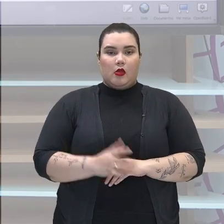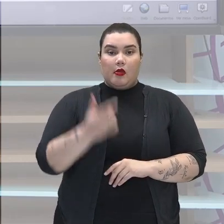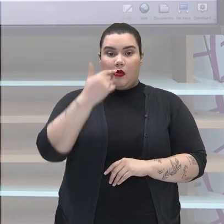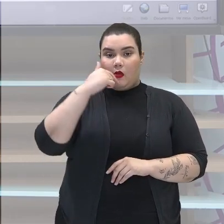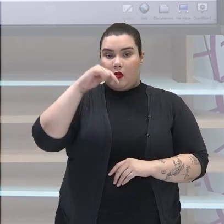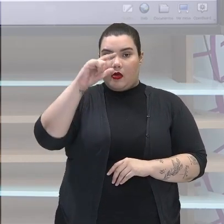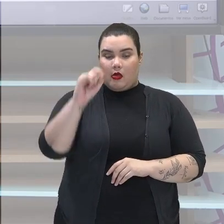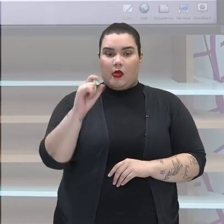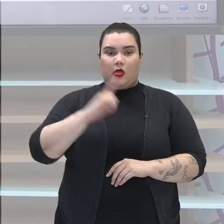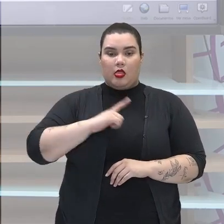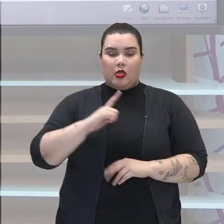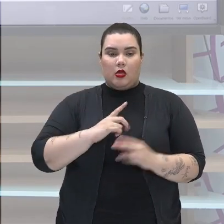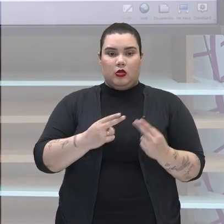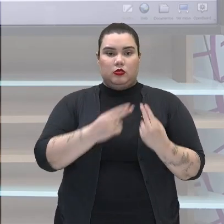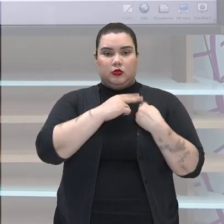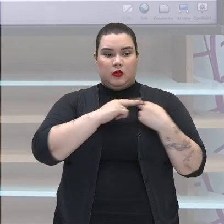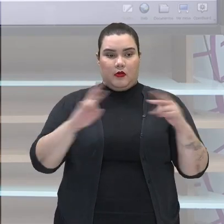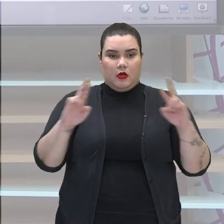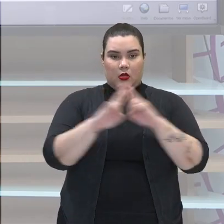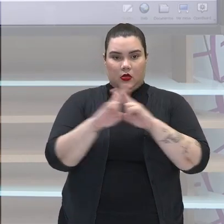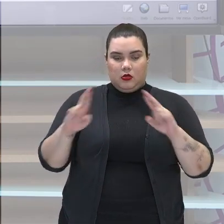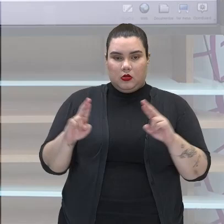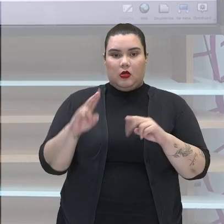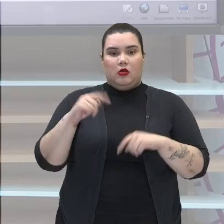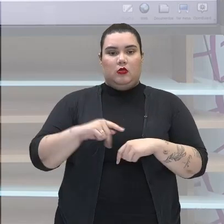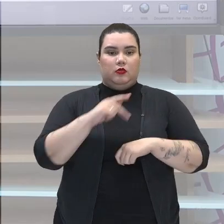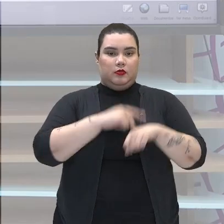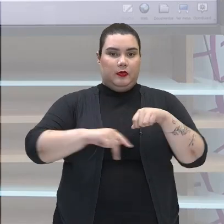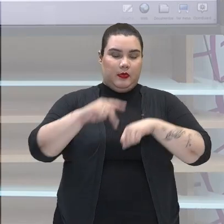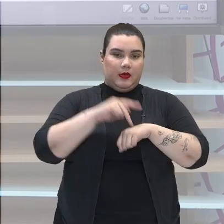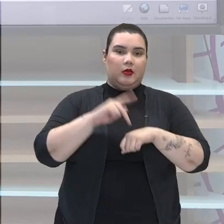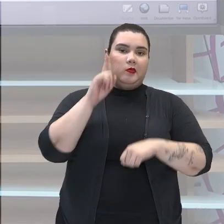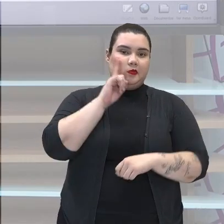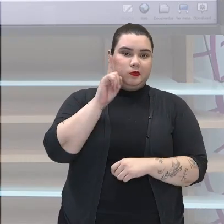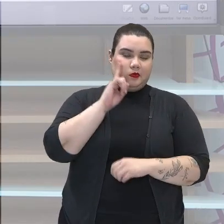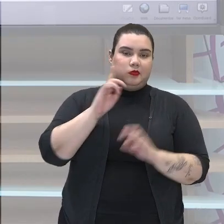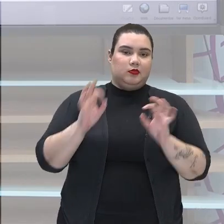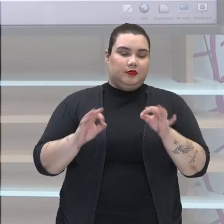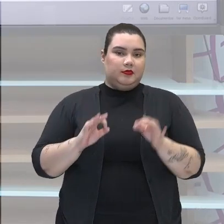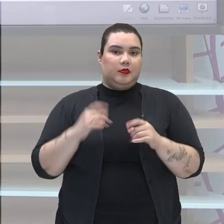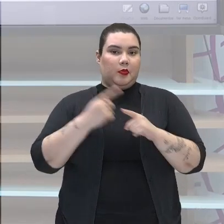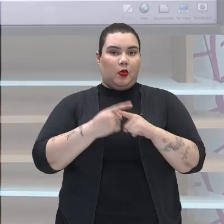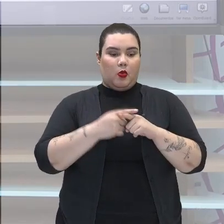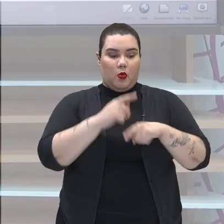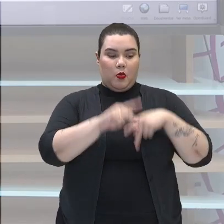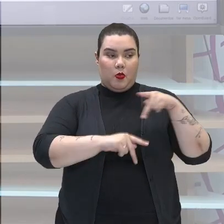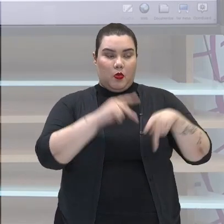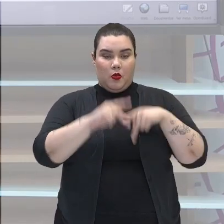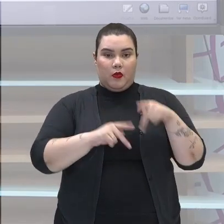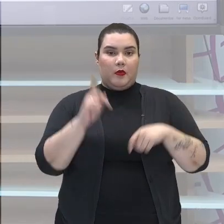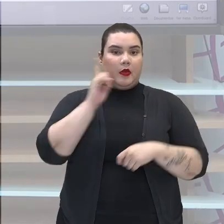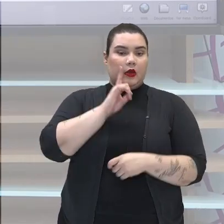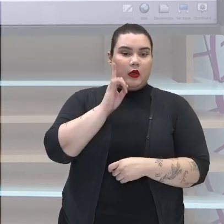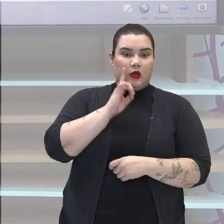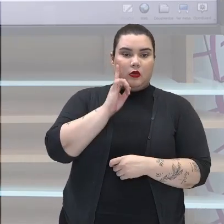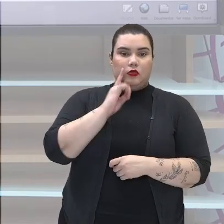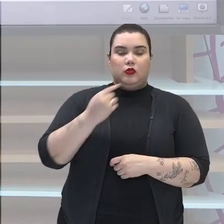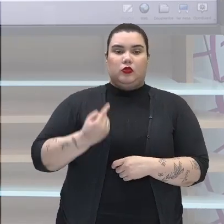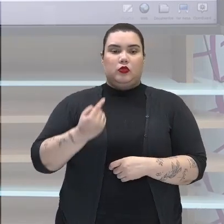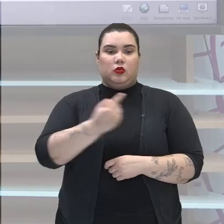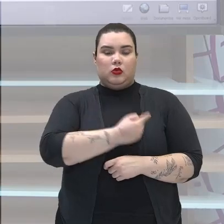as relações somos nós. Afinal de contas, nós, o povo americano,